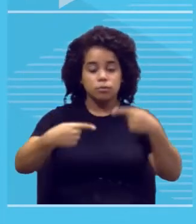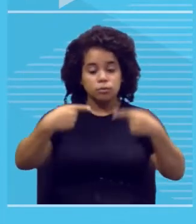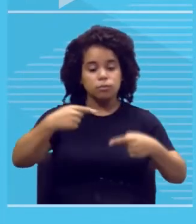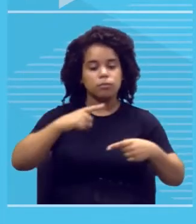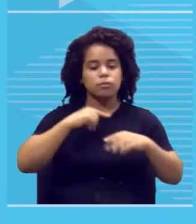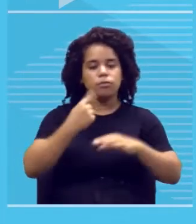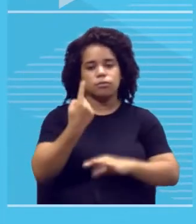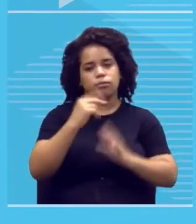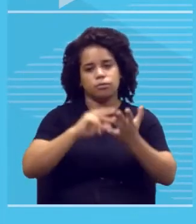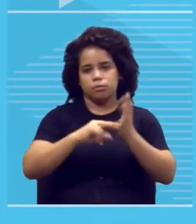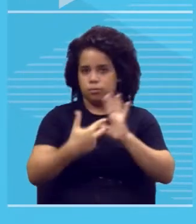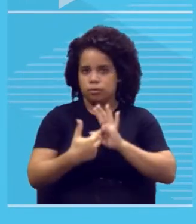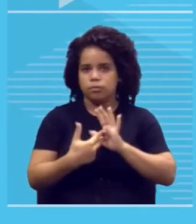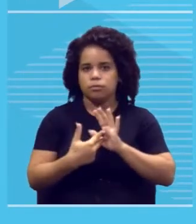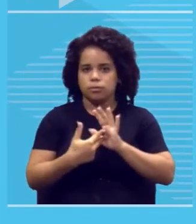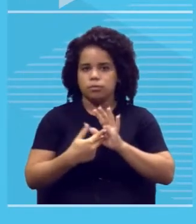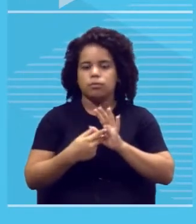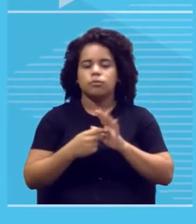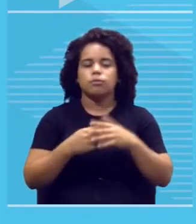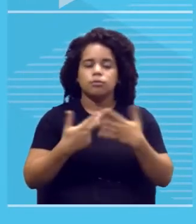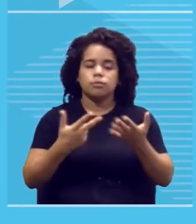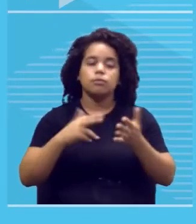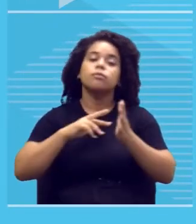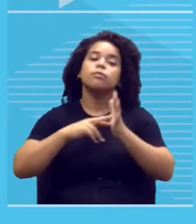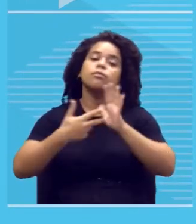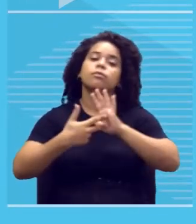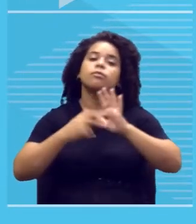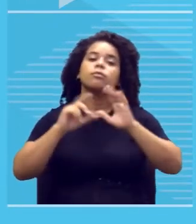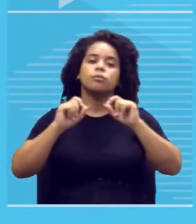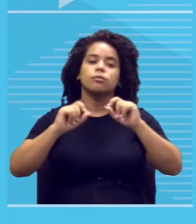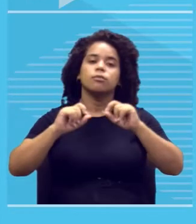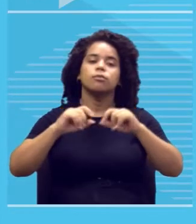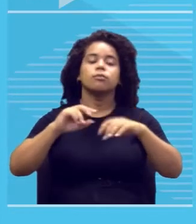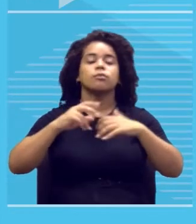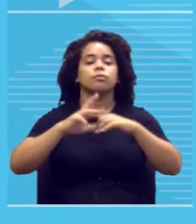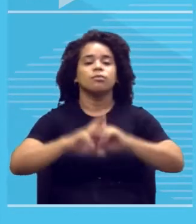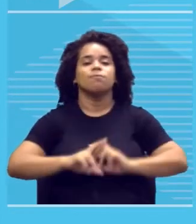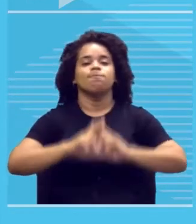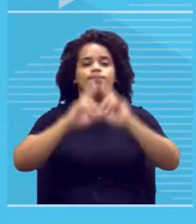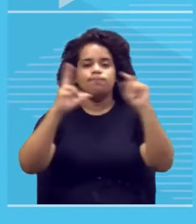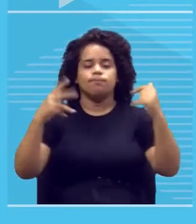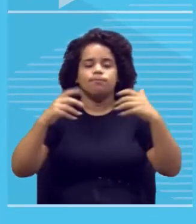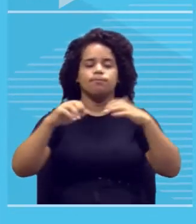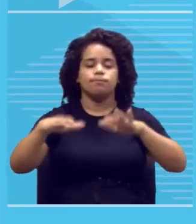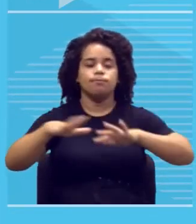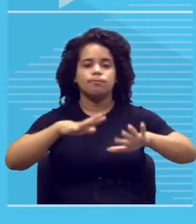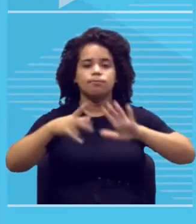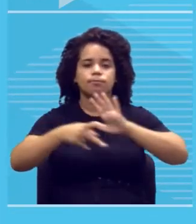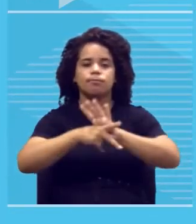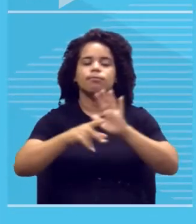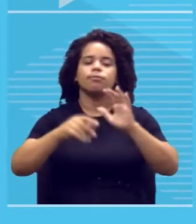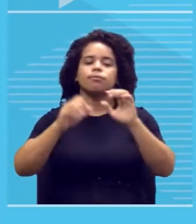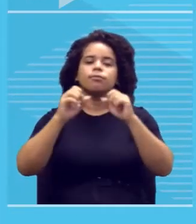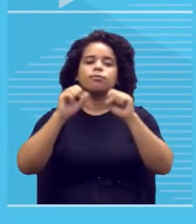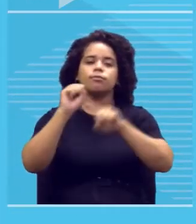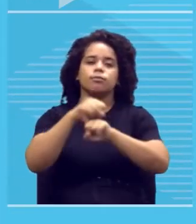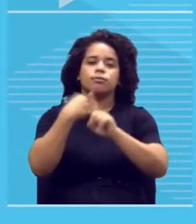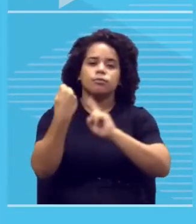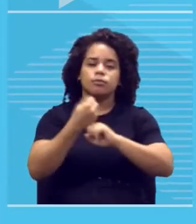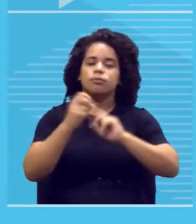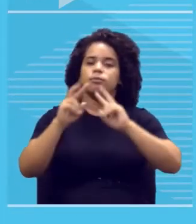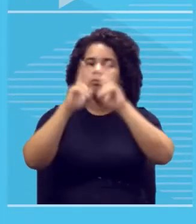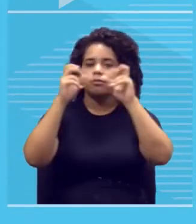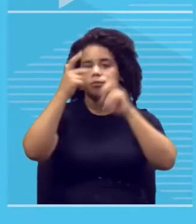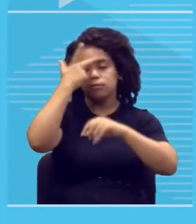significado e esse significado passa longe da ação social das pessoas né Enquanto essa